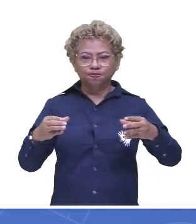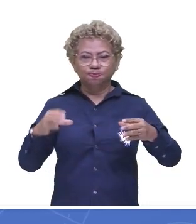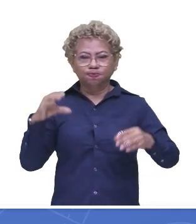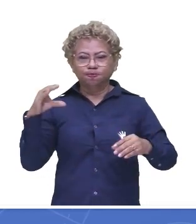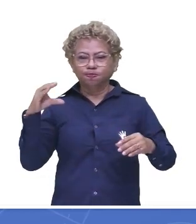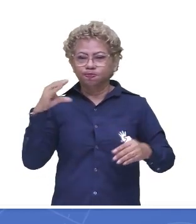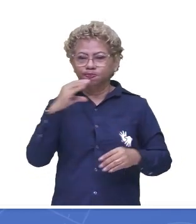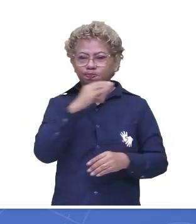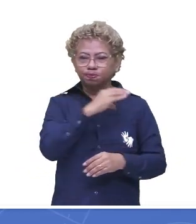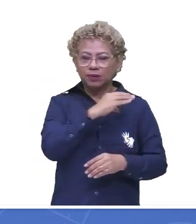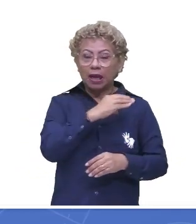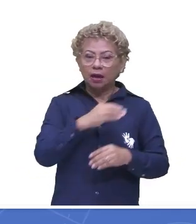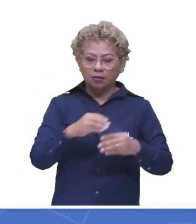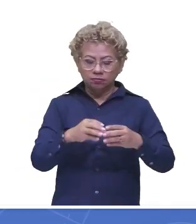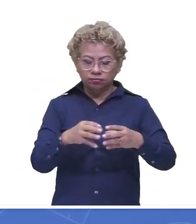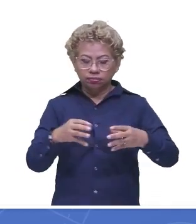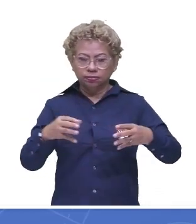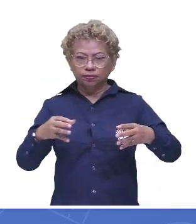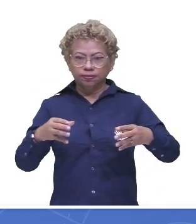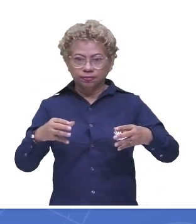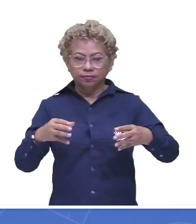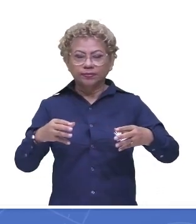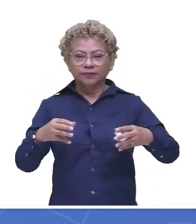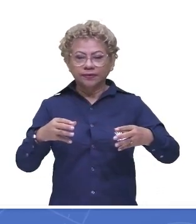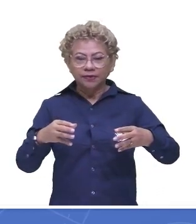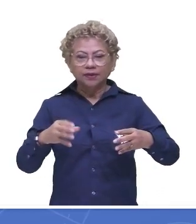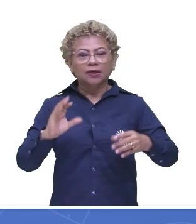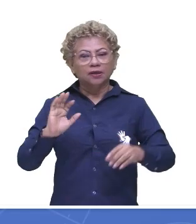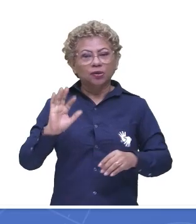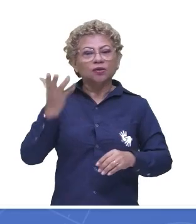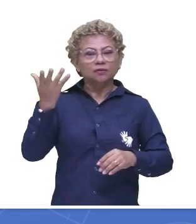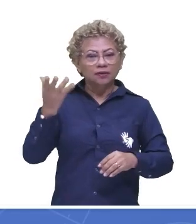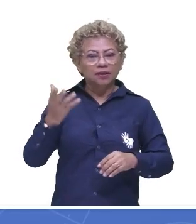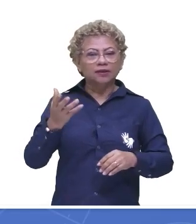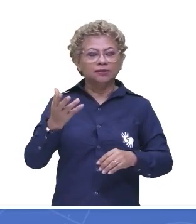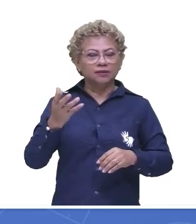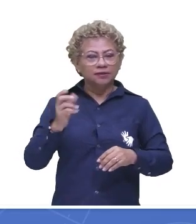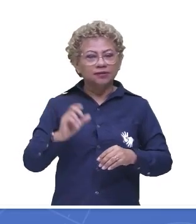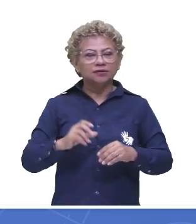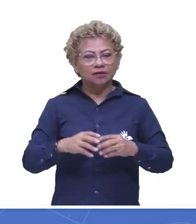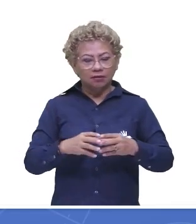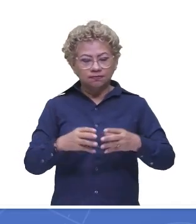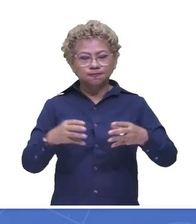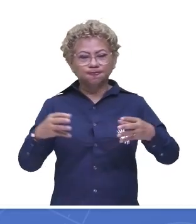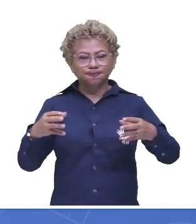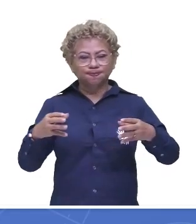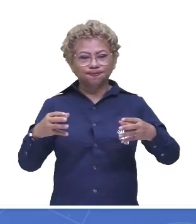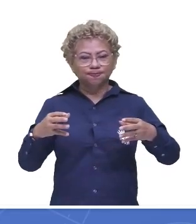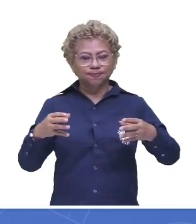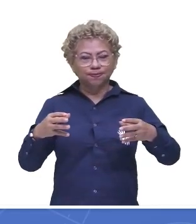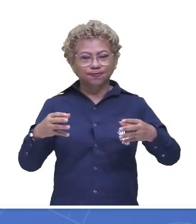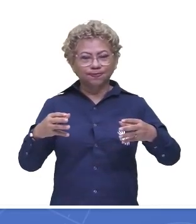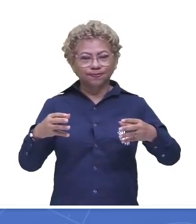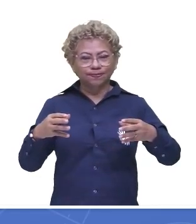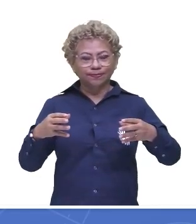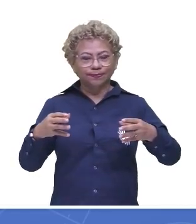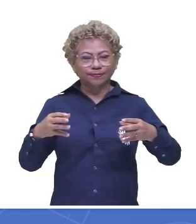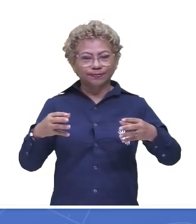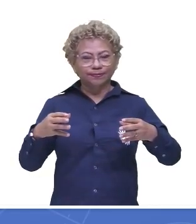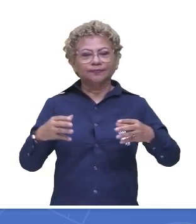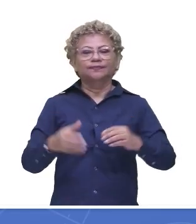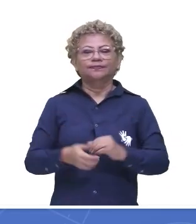um corpo absorve esse calor, contribui para a energia interna e nessa energia interna do corpo vai aumentar a temperatura do